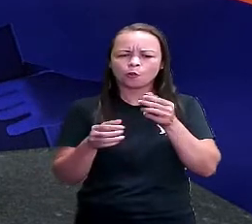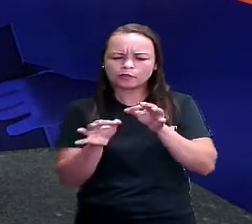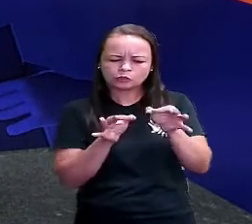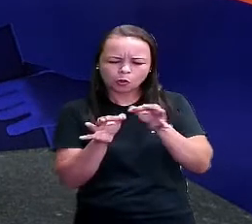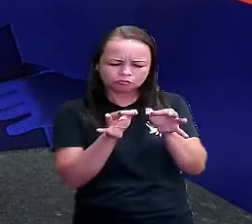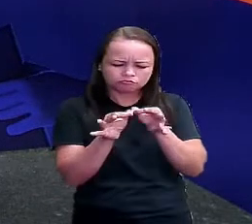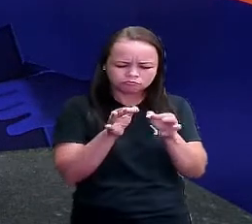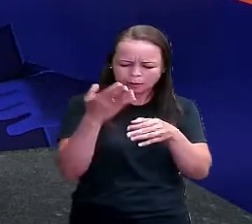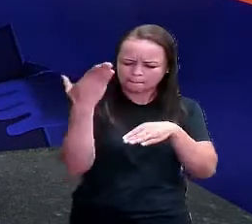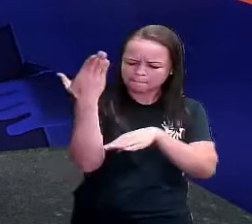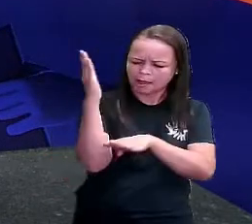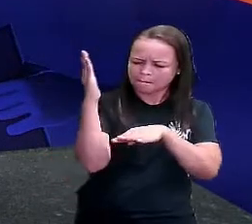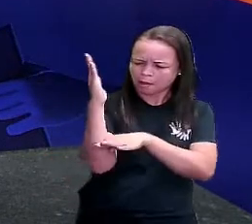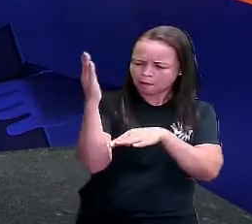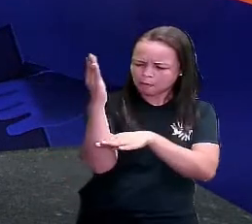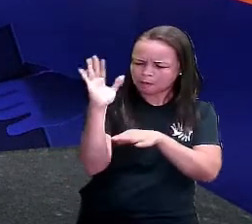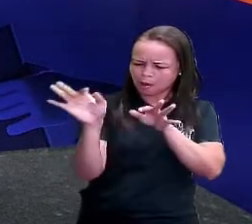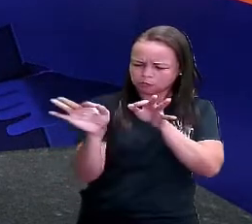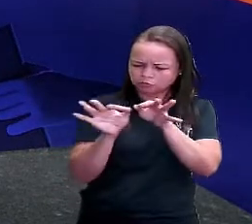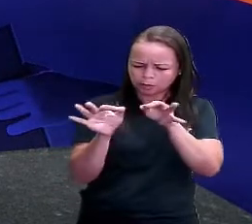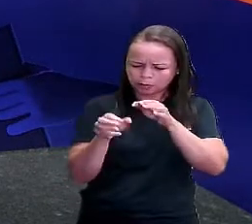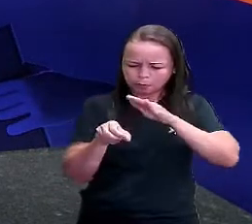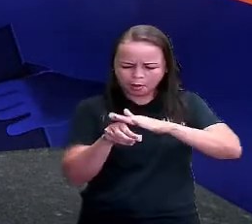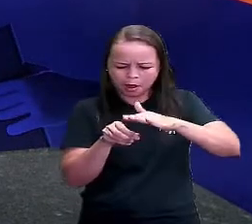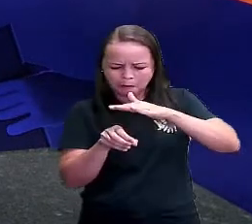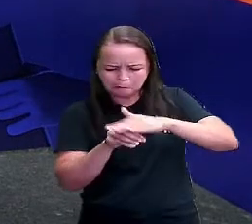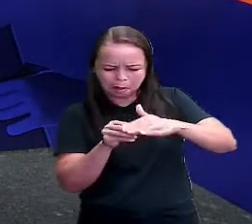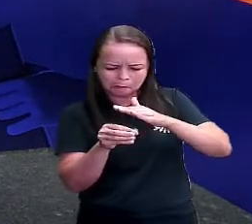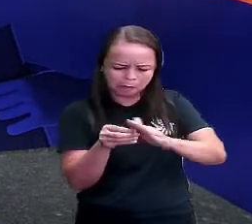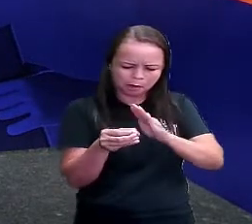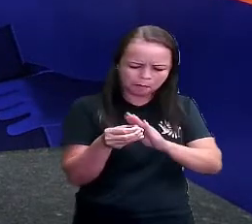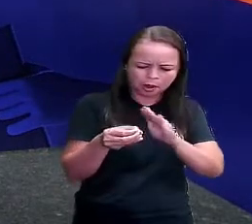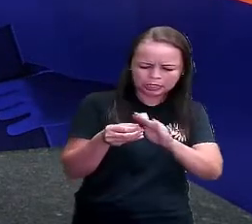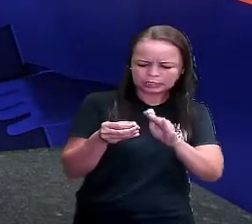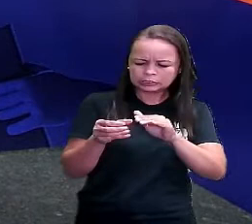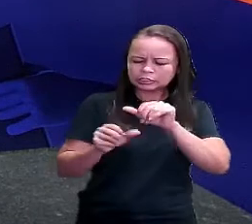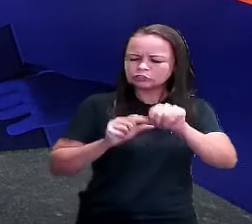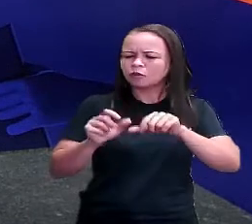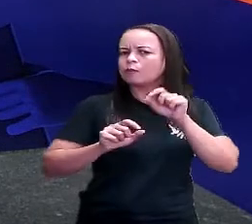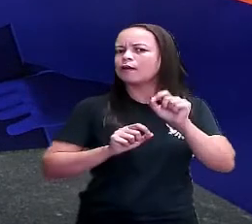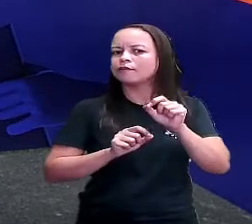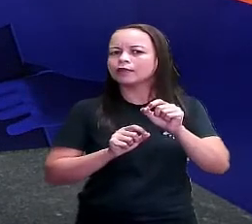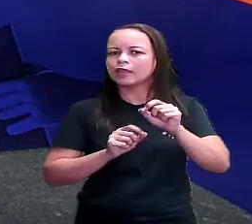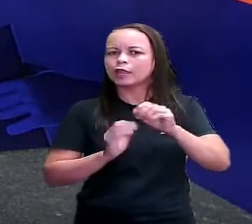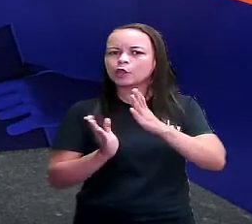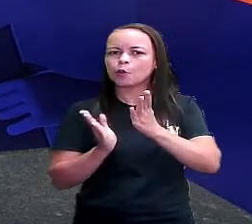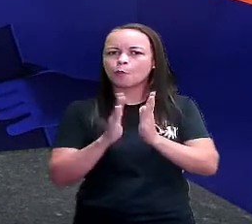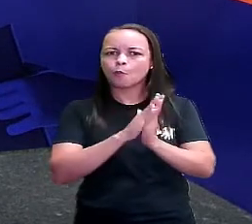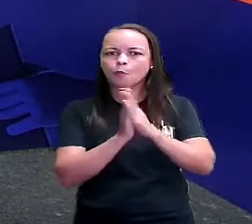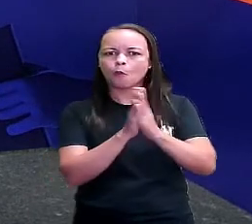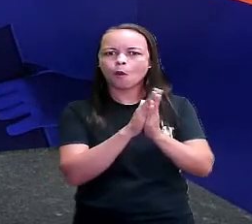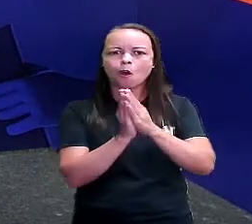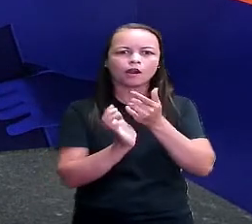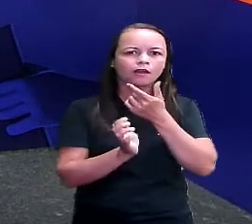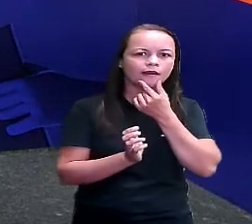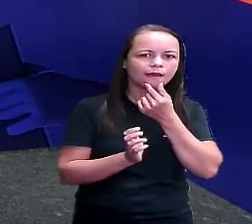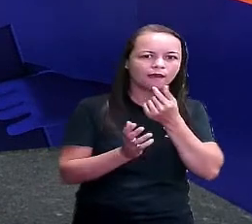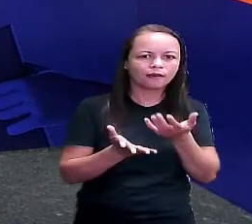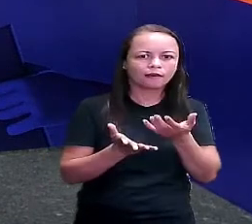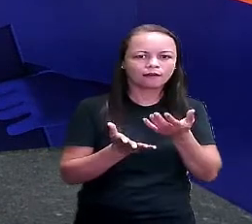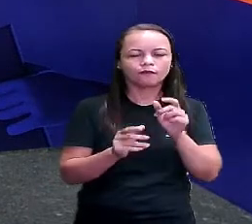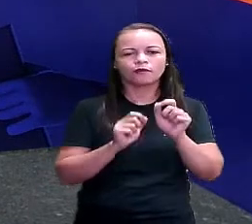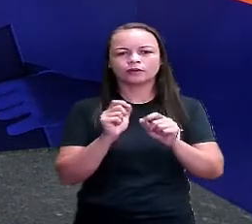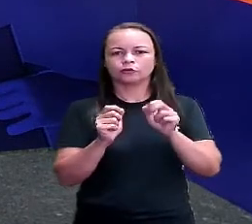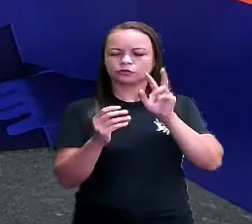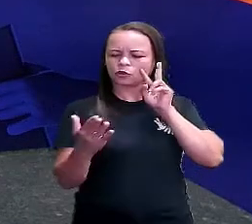madeira, transformando ela em um boneco. Quando ele olhou, ele viu